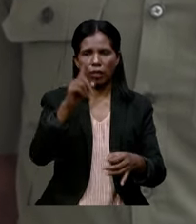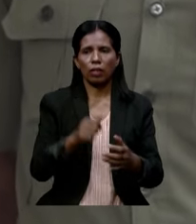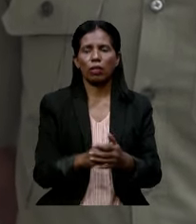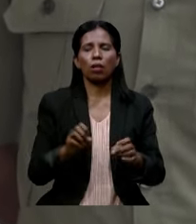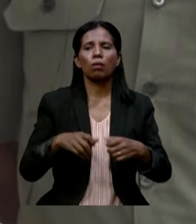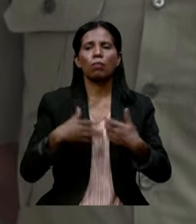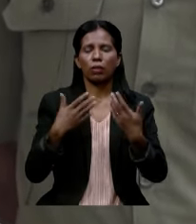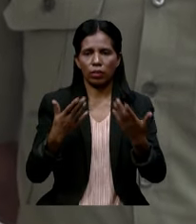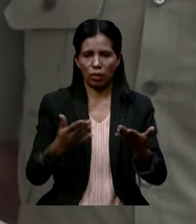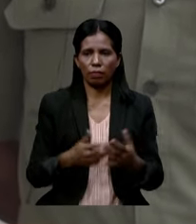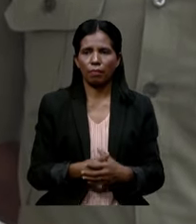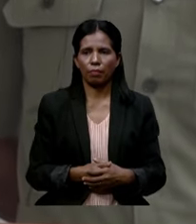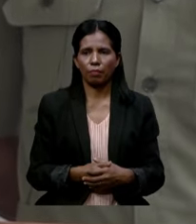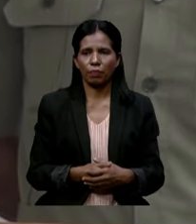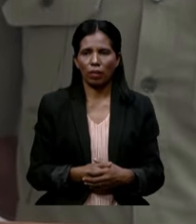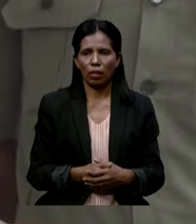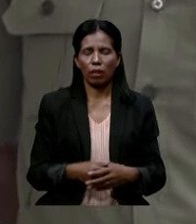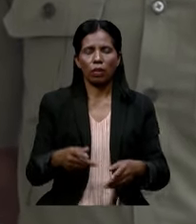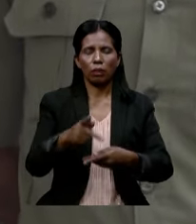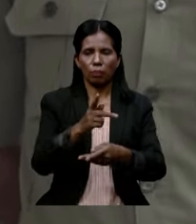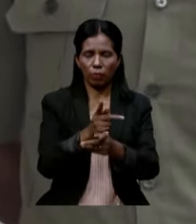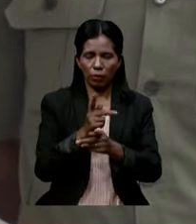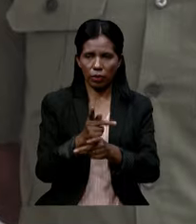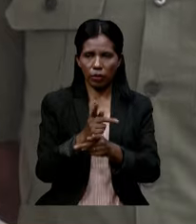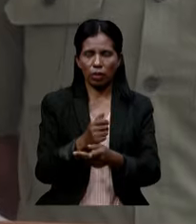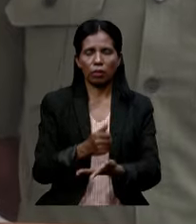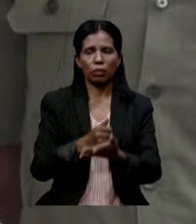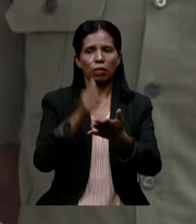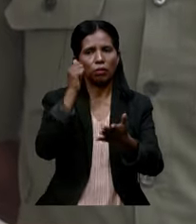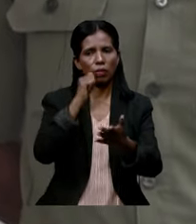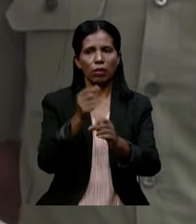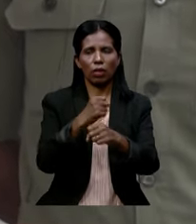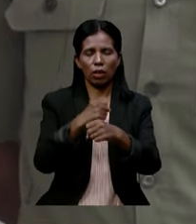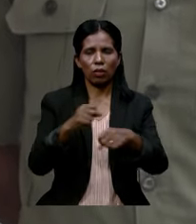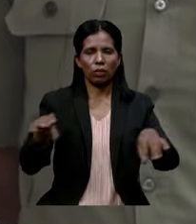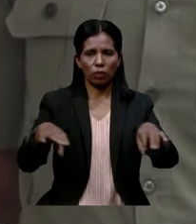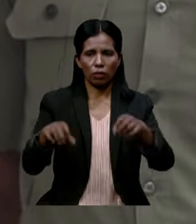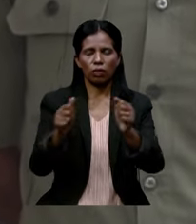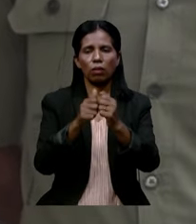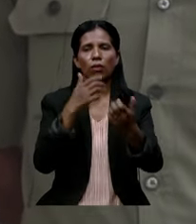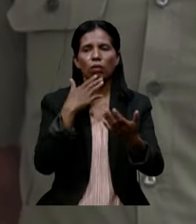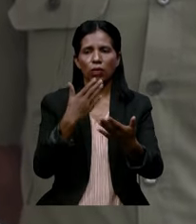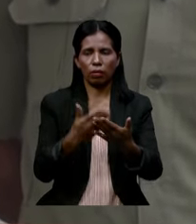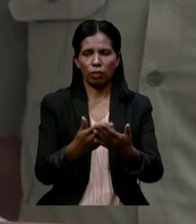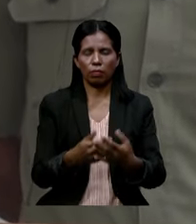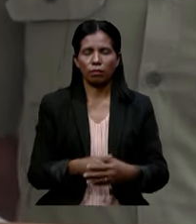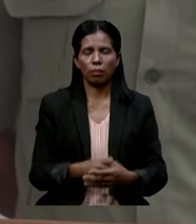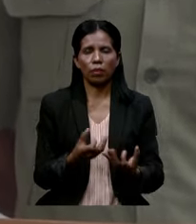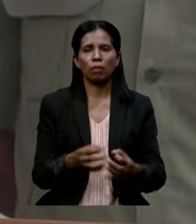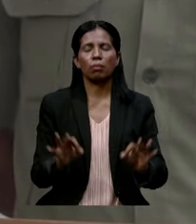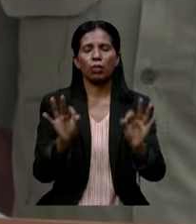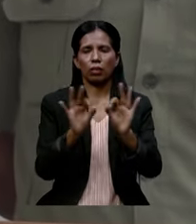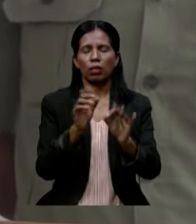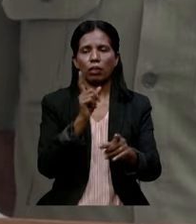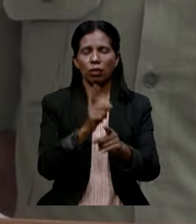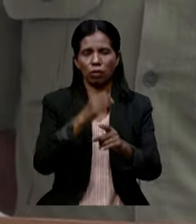de pele protege de pele defende feito né para falar do serviço dia. É muito importante. E